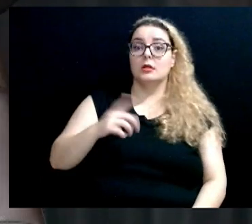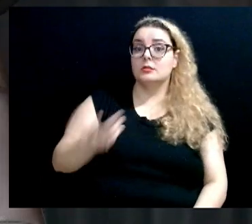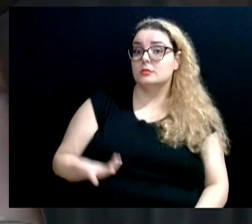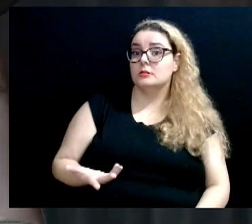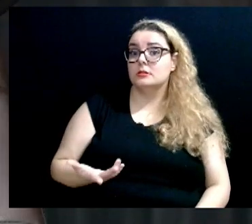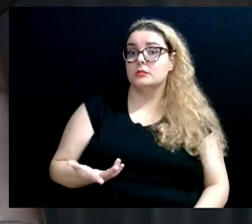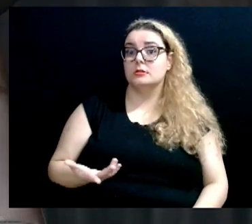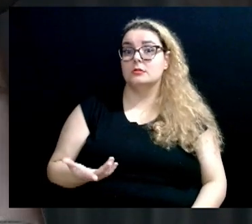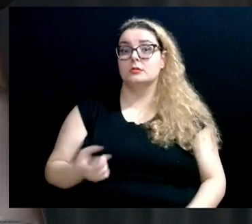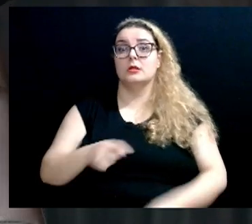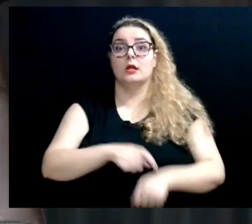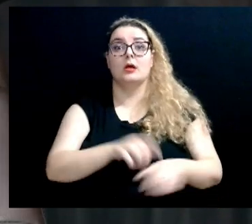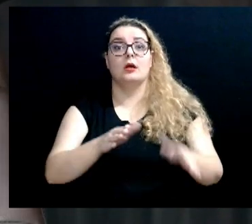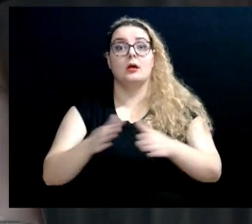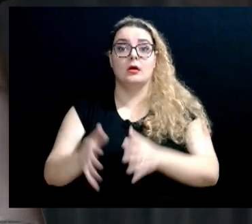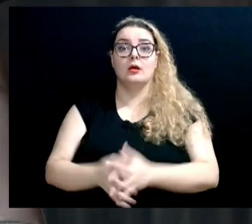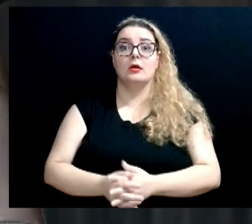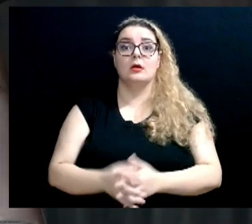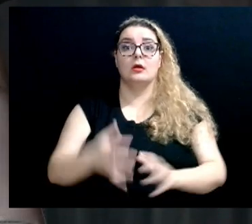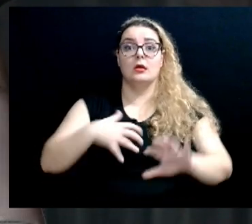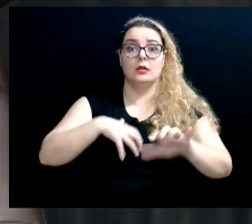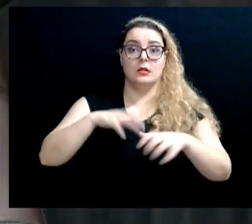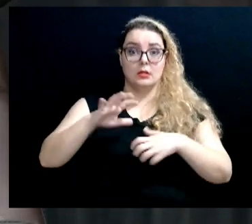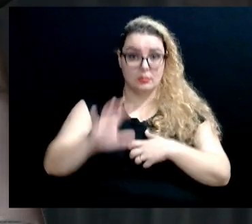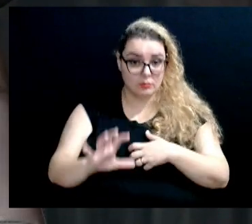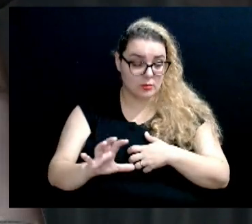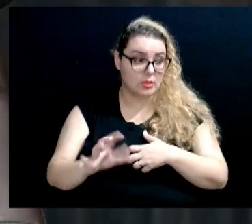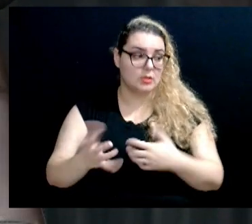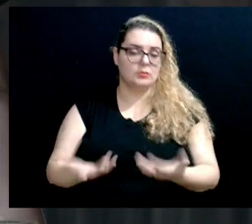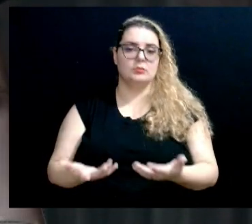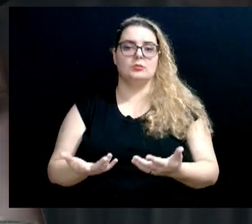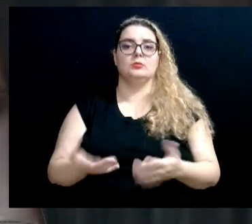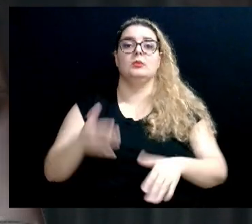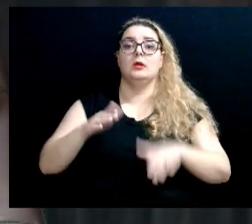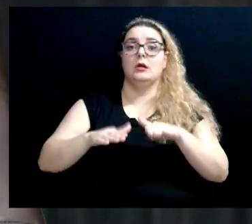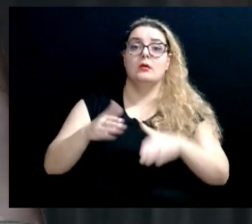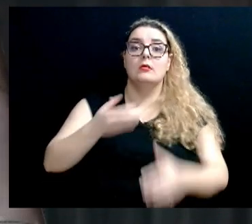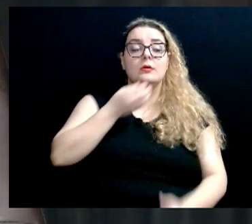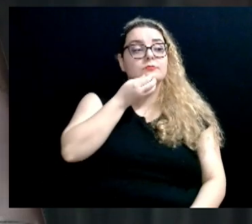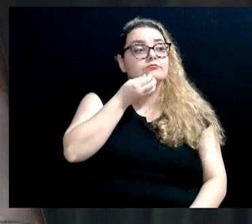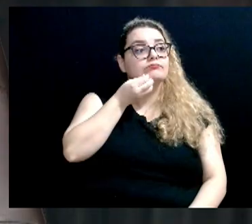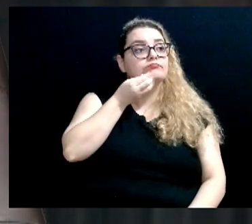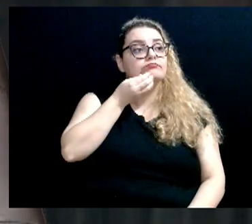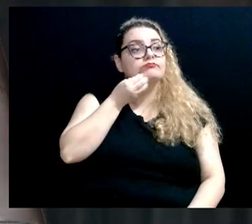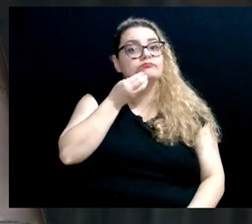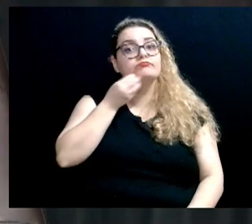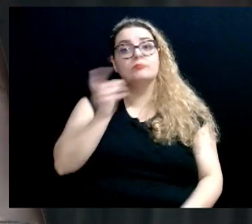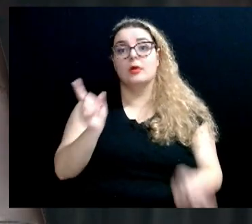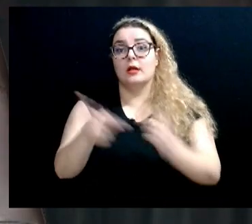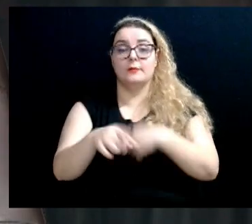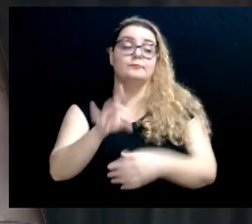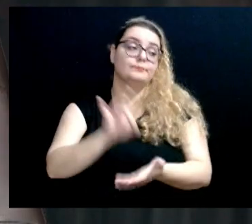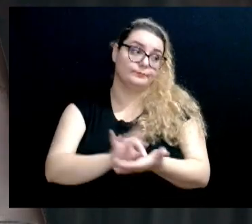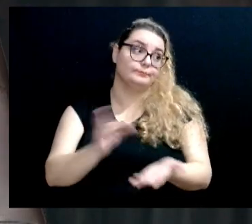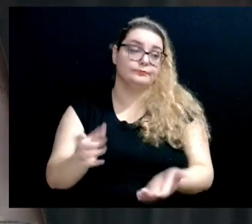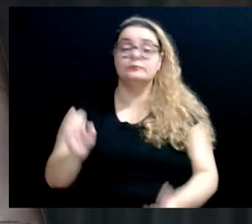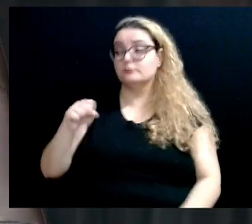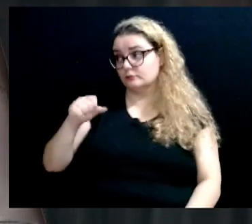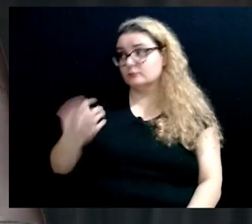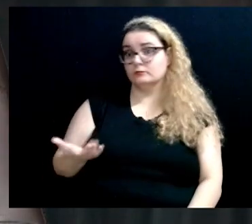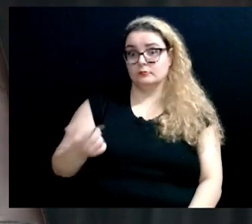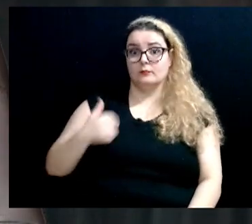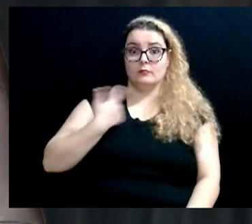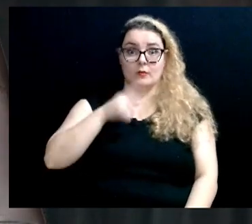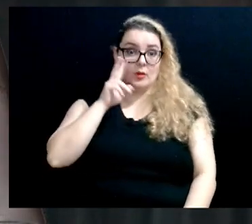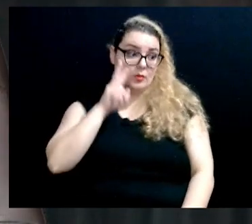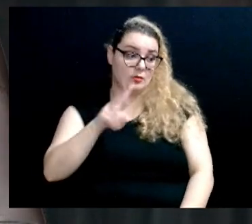da empatia, a gente tem muitas vezes uma distorção da própria realidade, né? A gente vê as pessoas, a gente acha